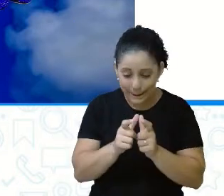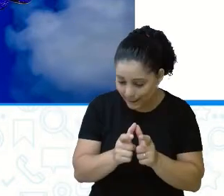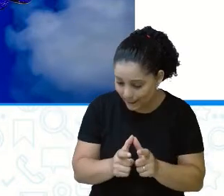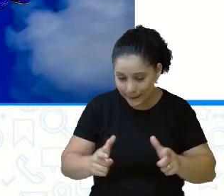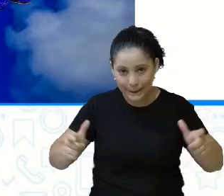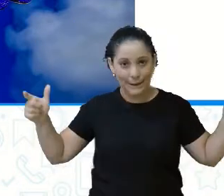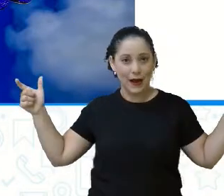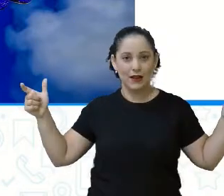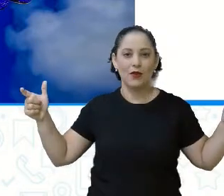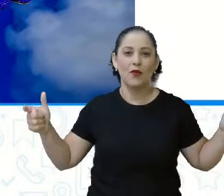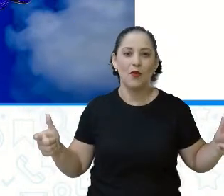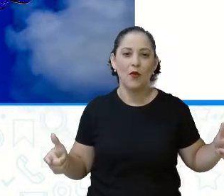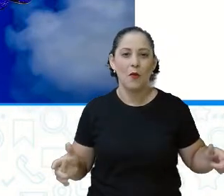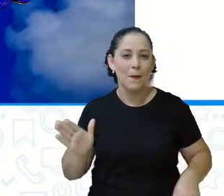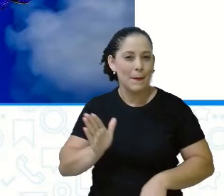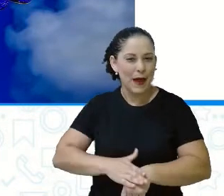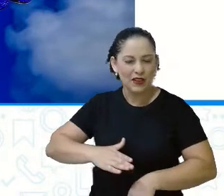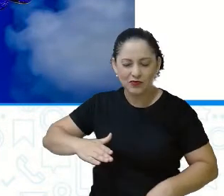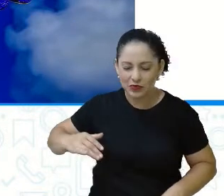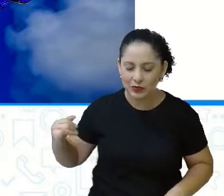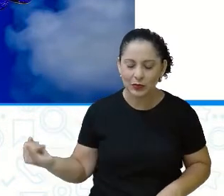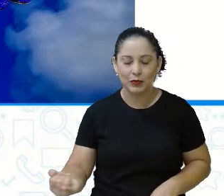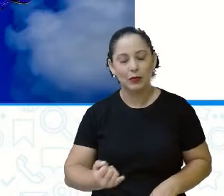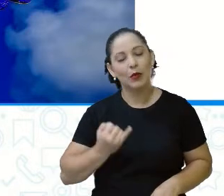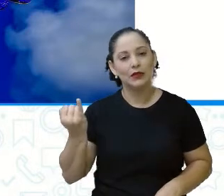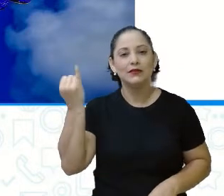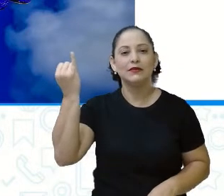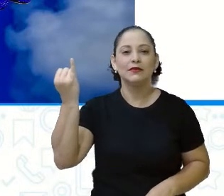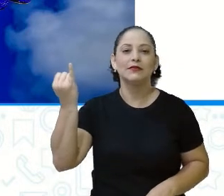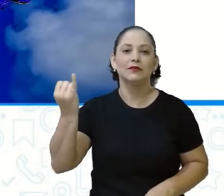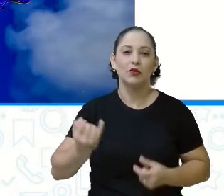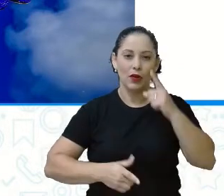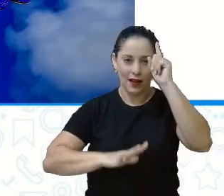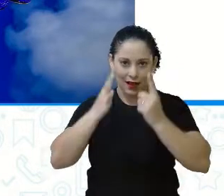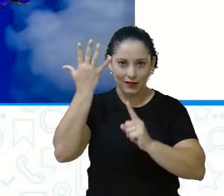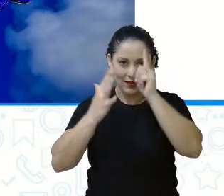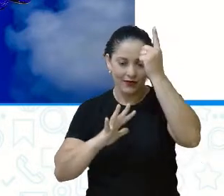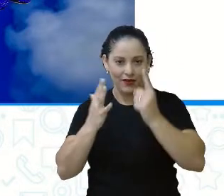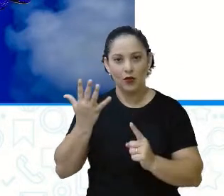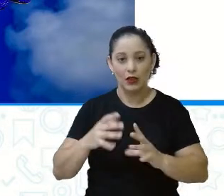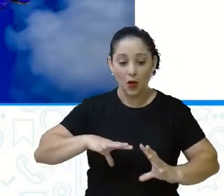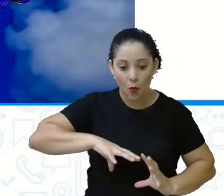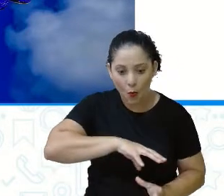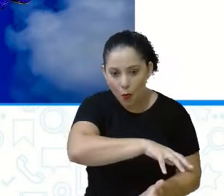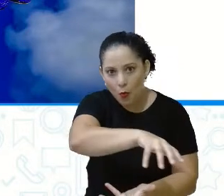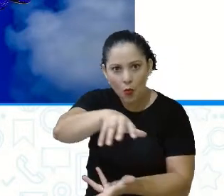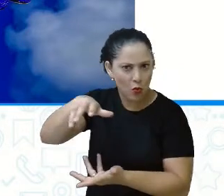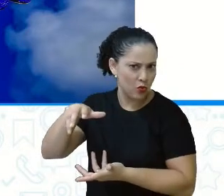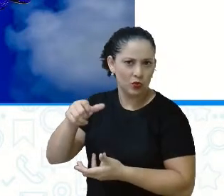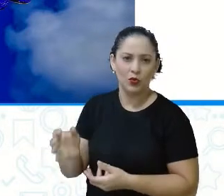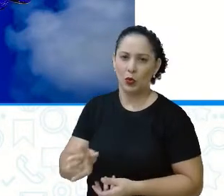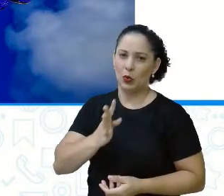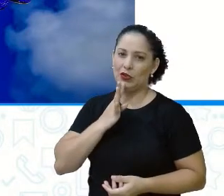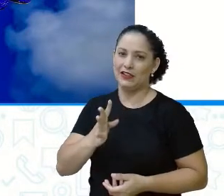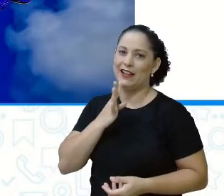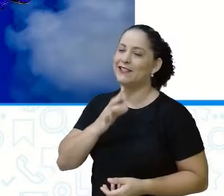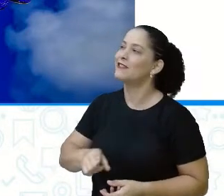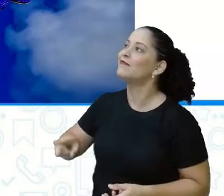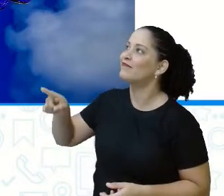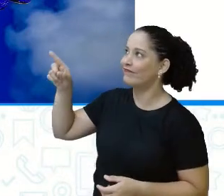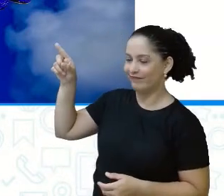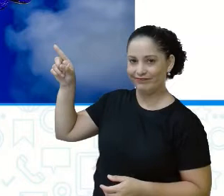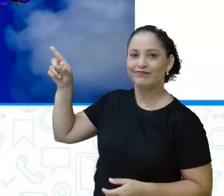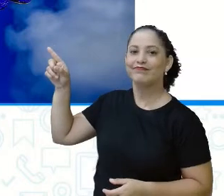carnavalesco, reconhecido por todo mundo. Então, este também é um símbolo que representa Recife e é